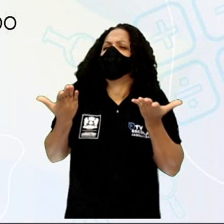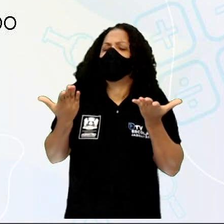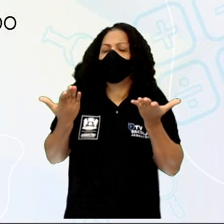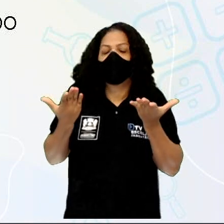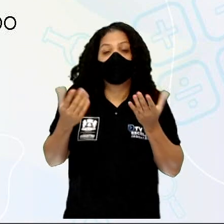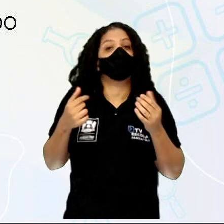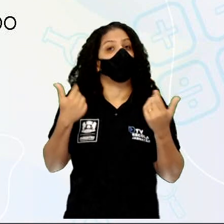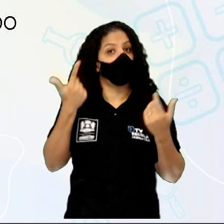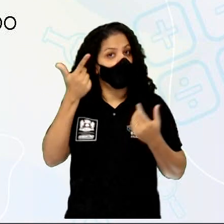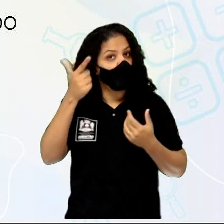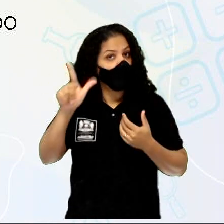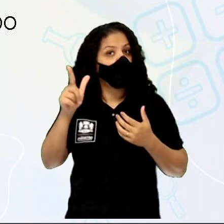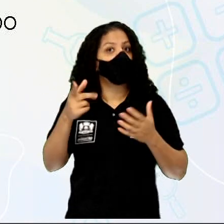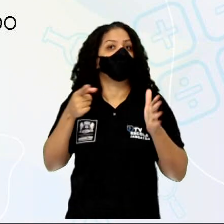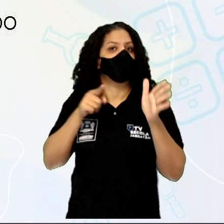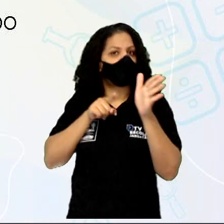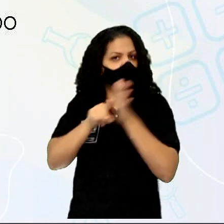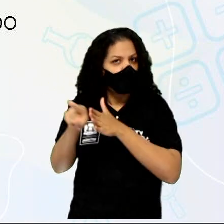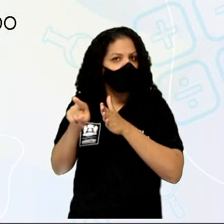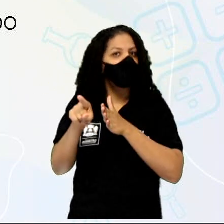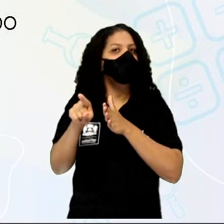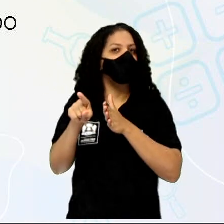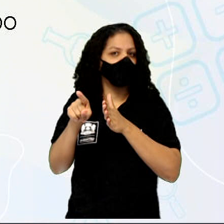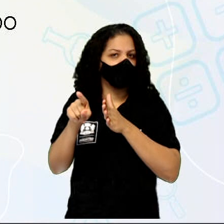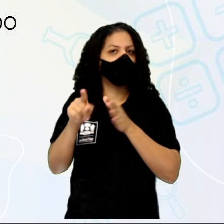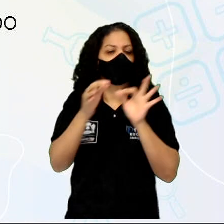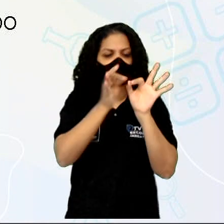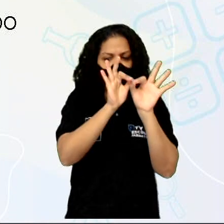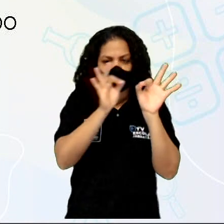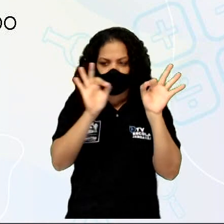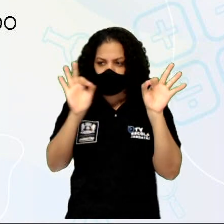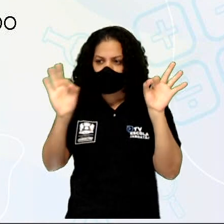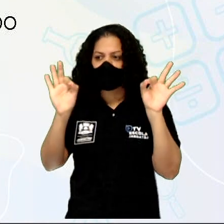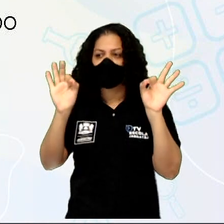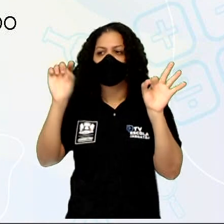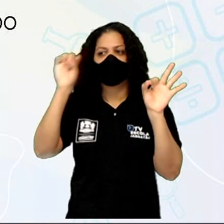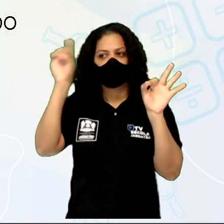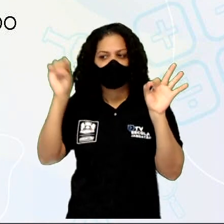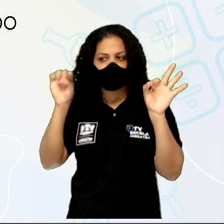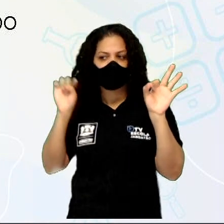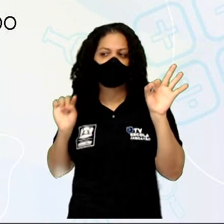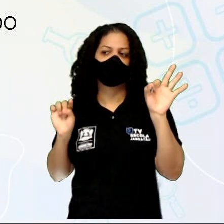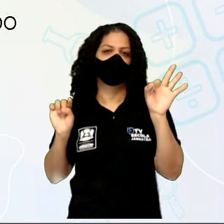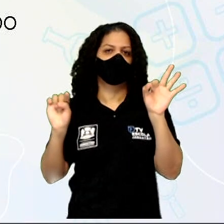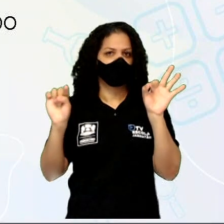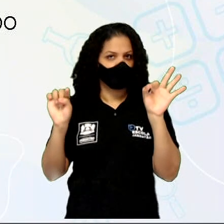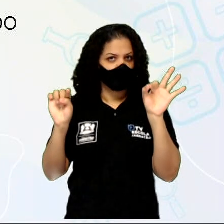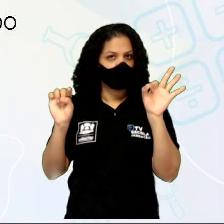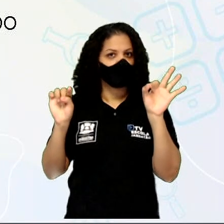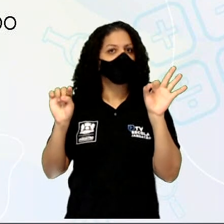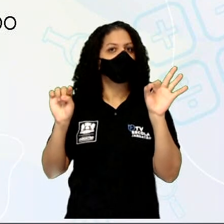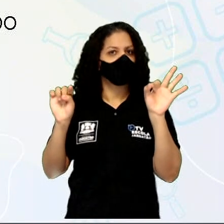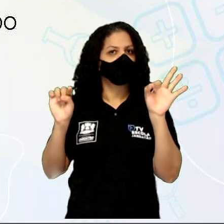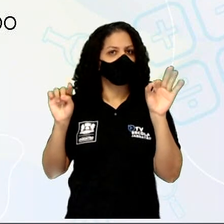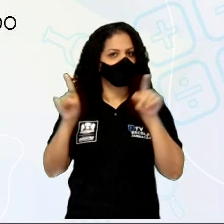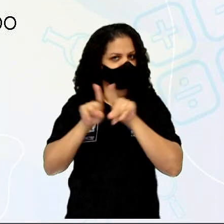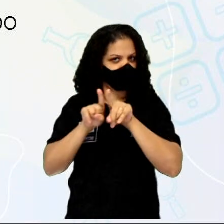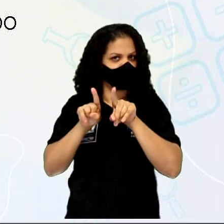uma pergunta. Então, nós também temos que usar o sinal da